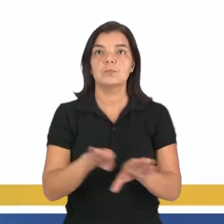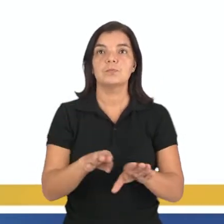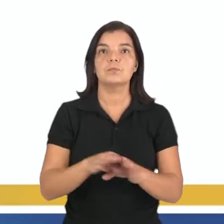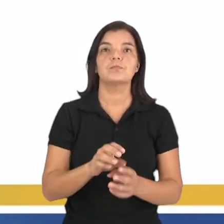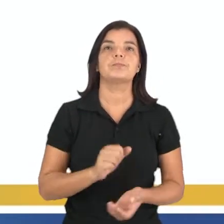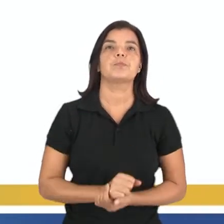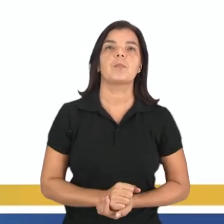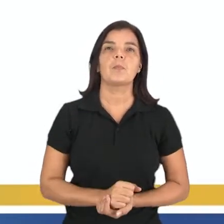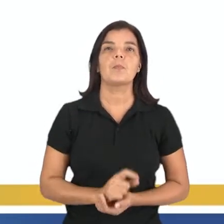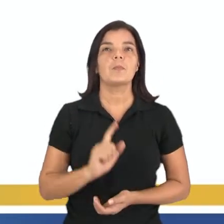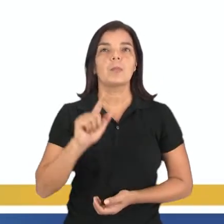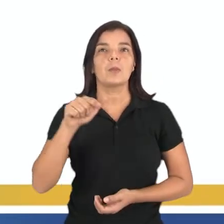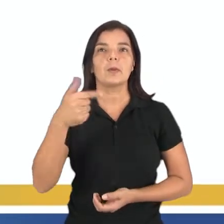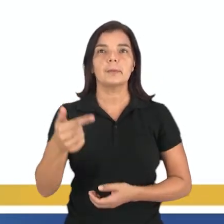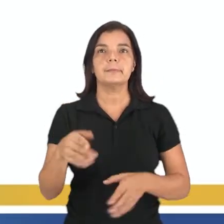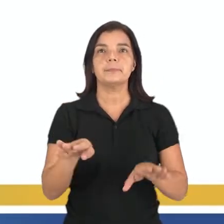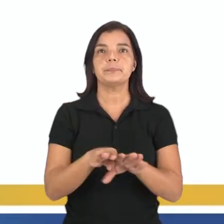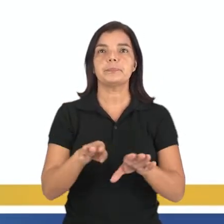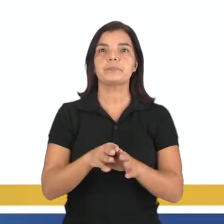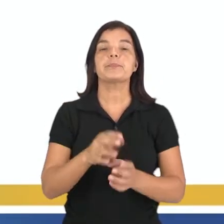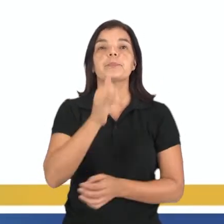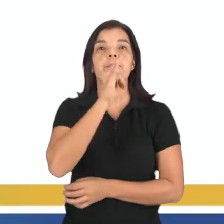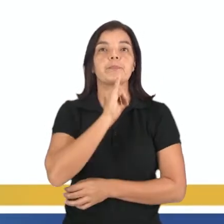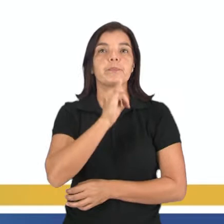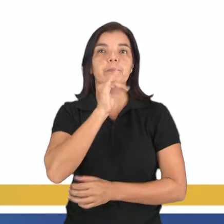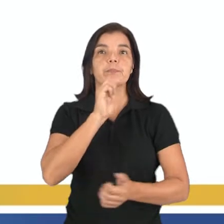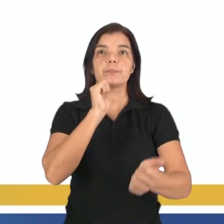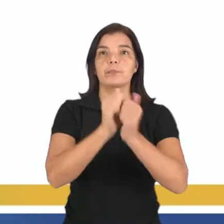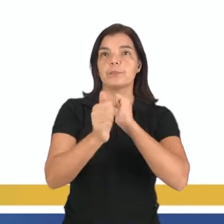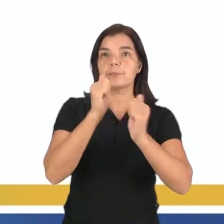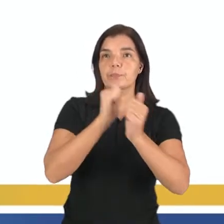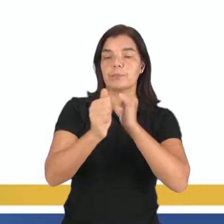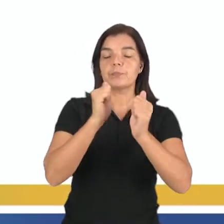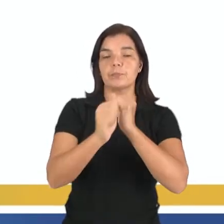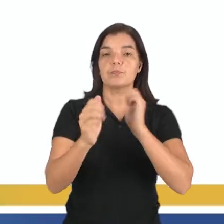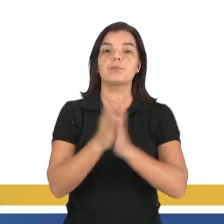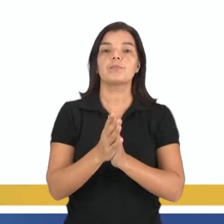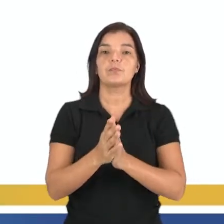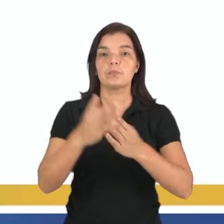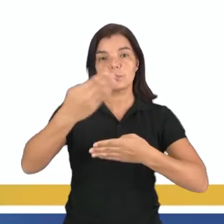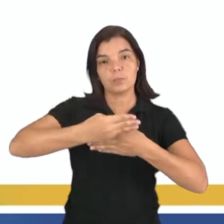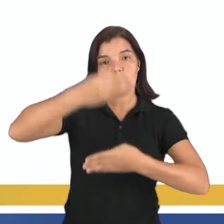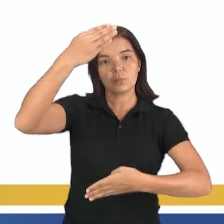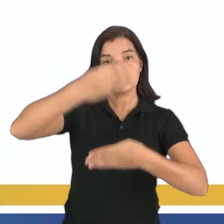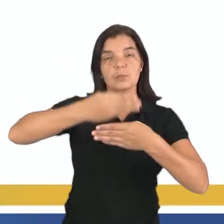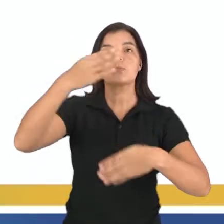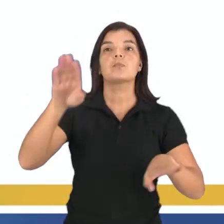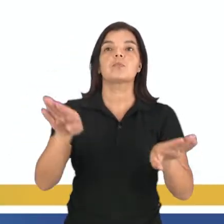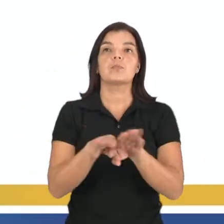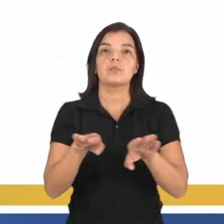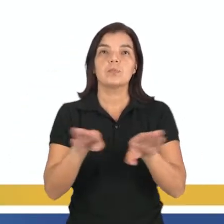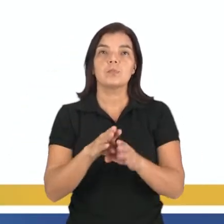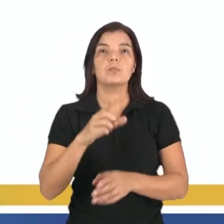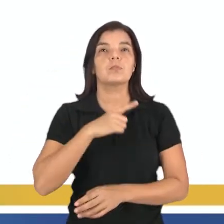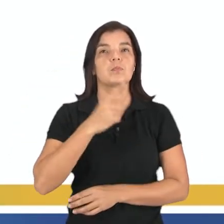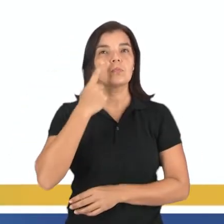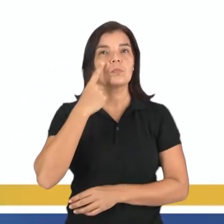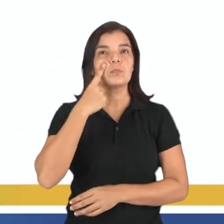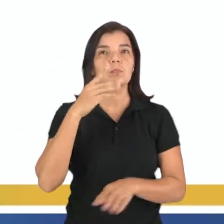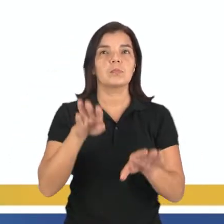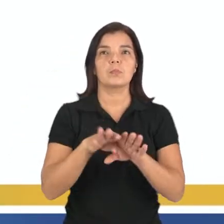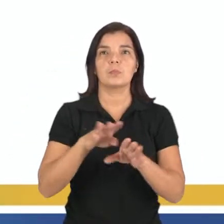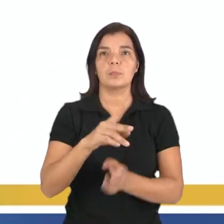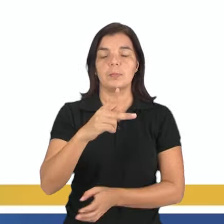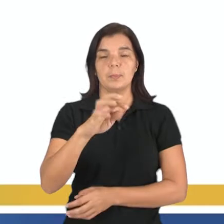ring tênis, né? E como exemplos de esportes como parede de rebote, né? Entre outros, a gente tem a